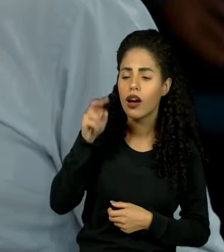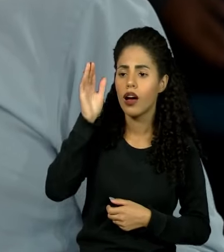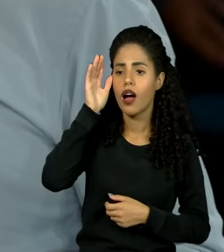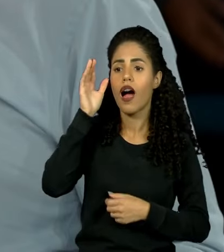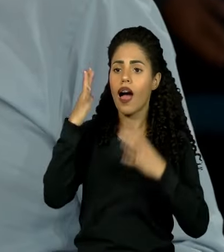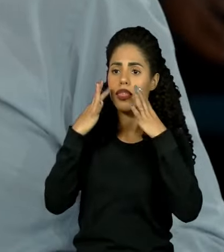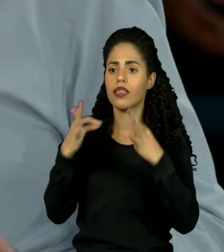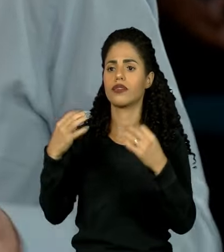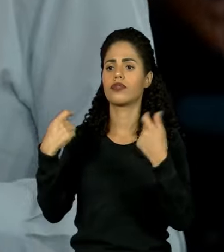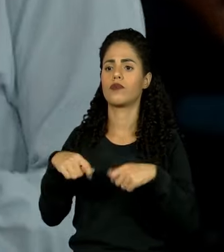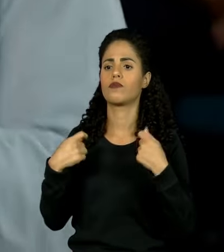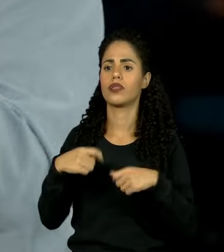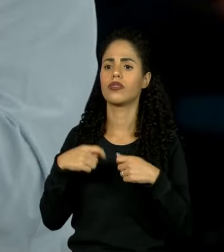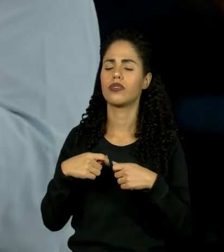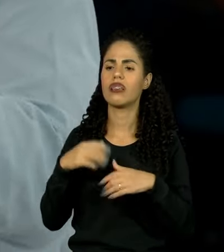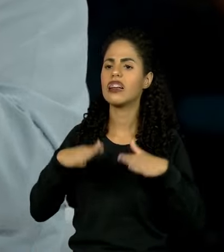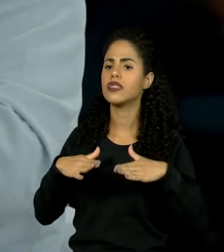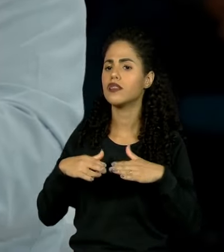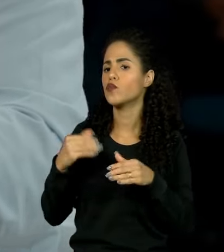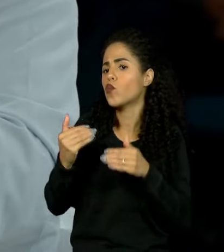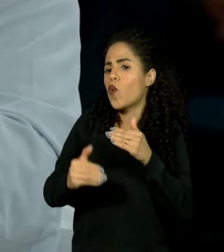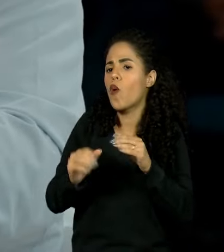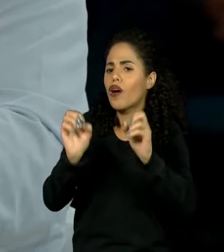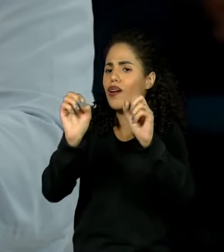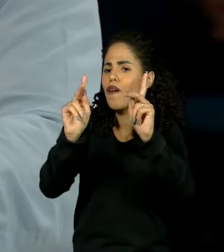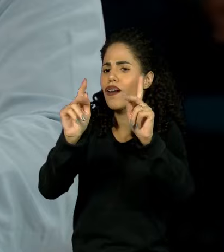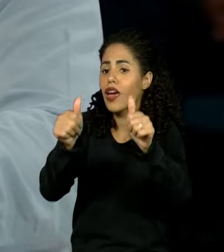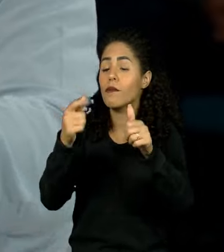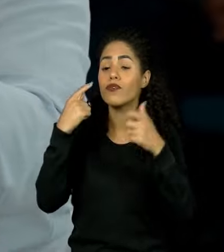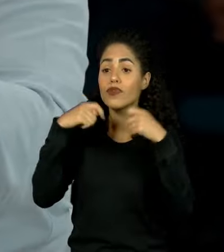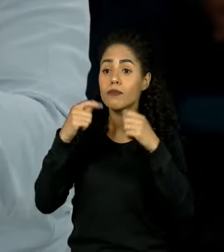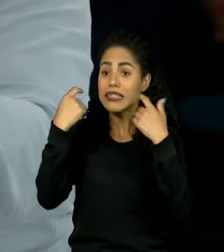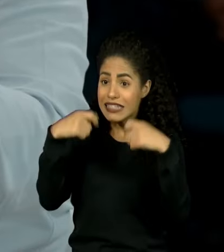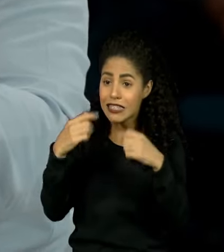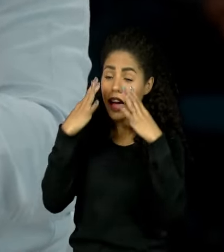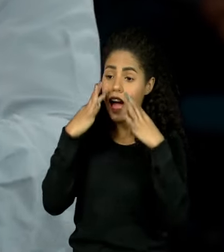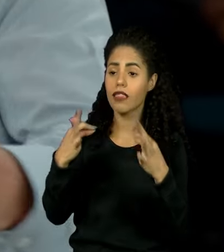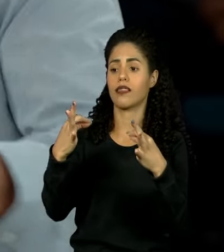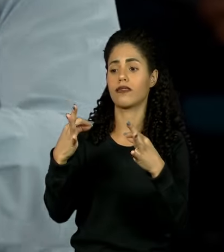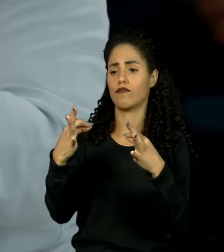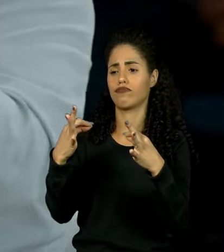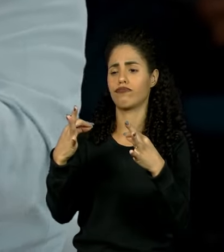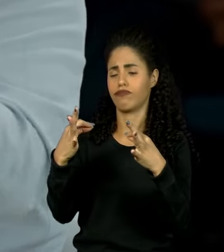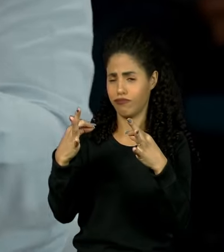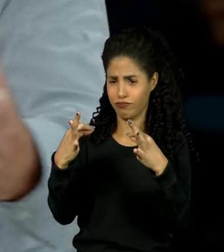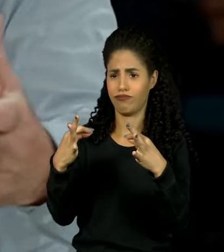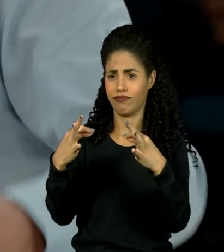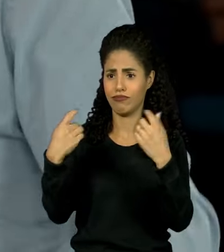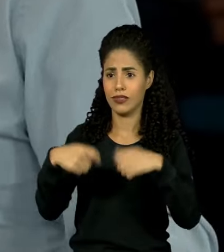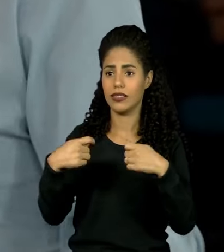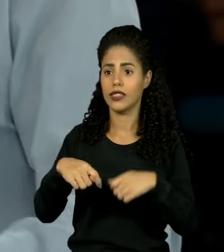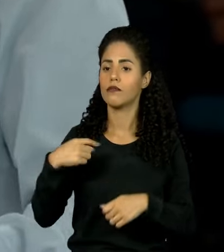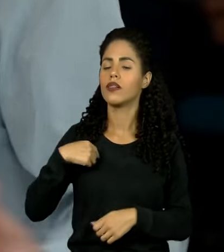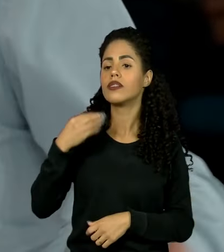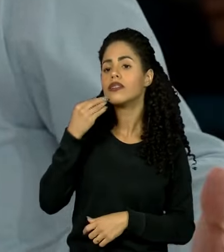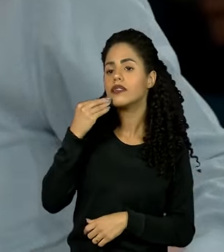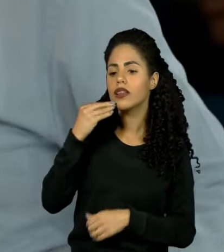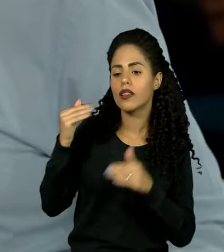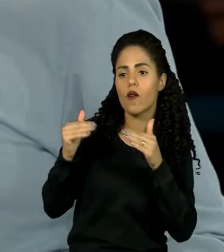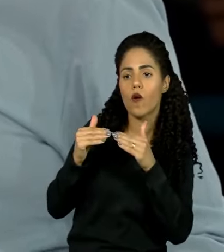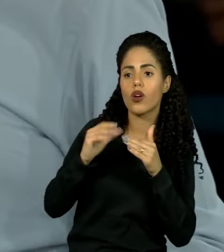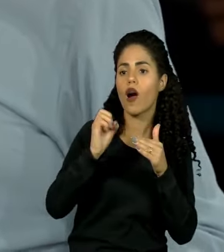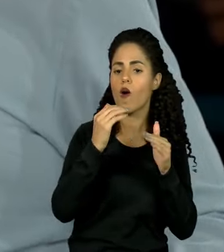discordar até se PR discordar de você eu tenho que te ouvir ouvir seus argumentos suas razões para que eu possa discordar ou